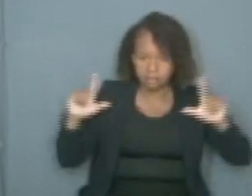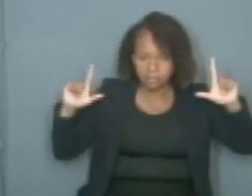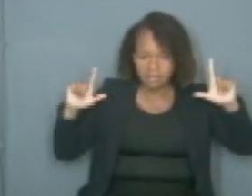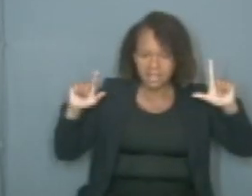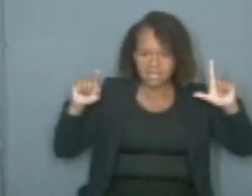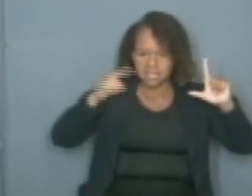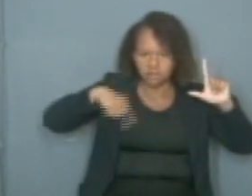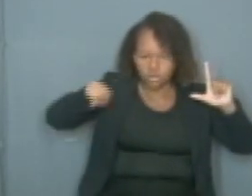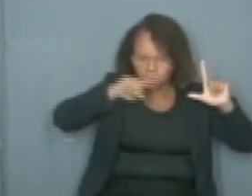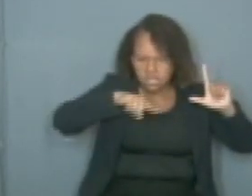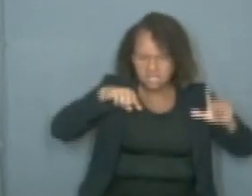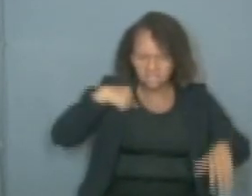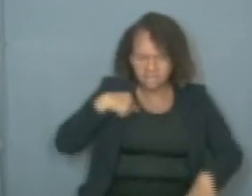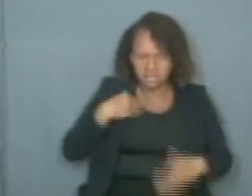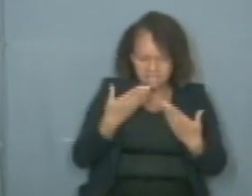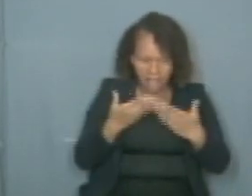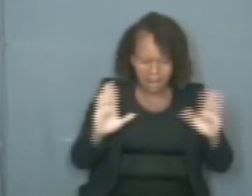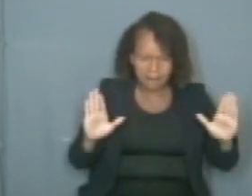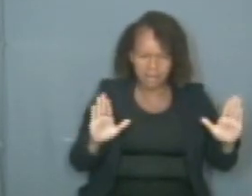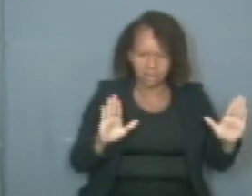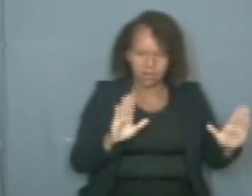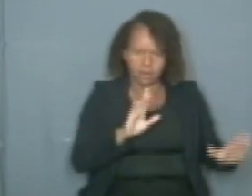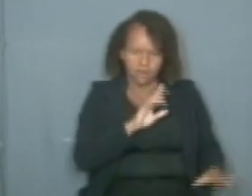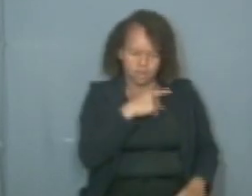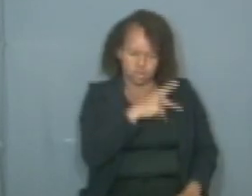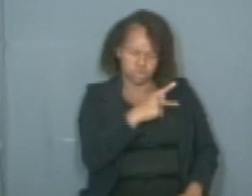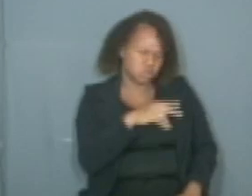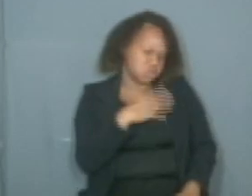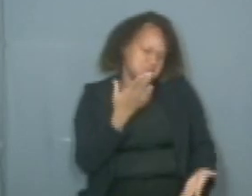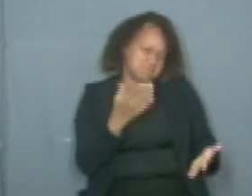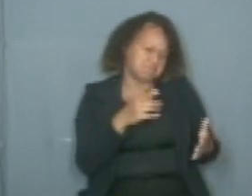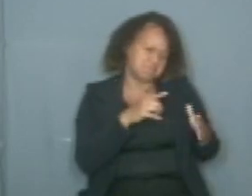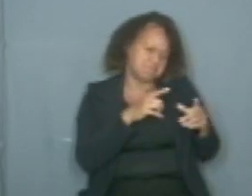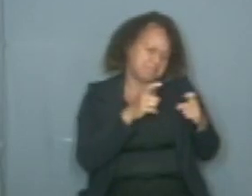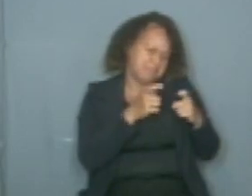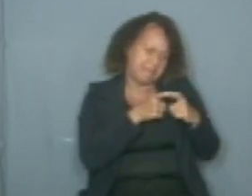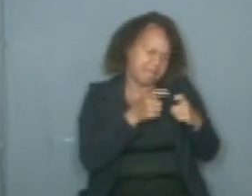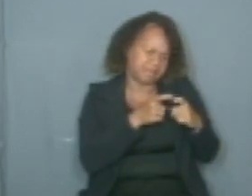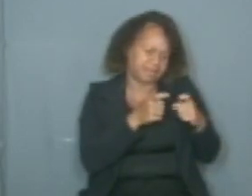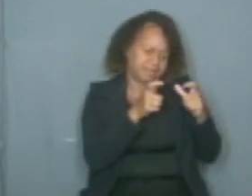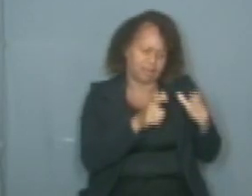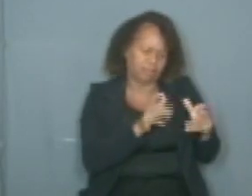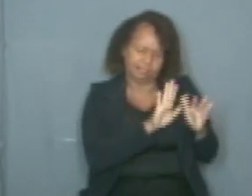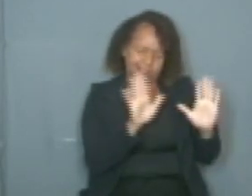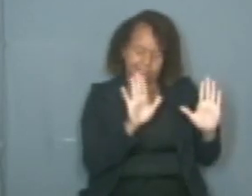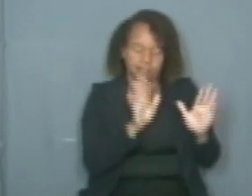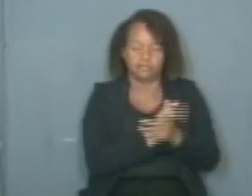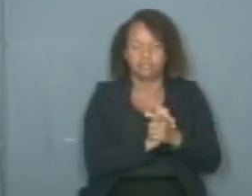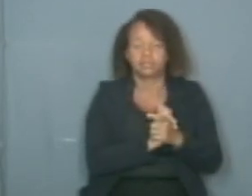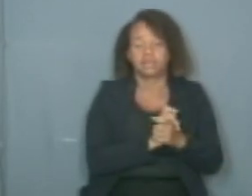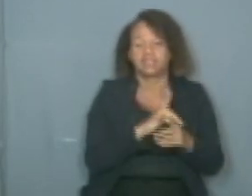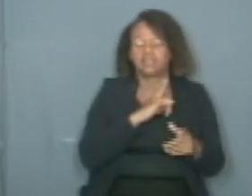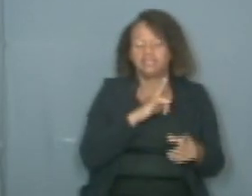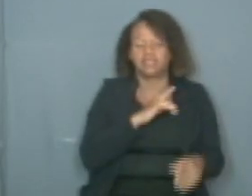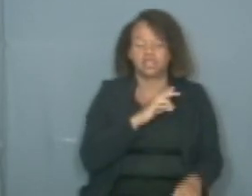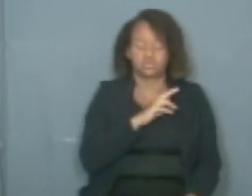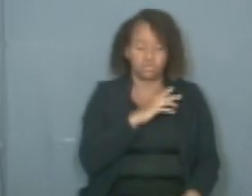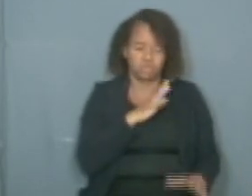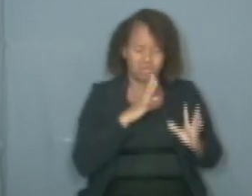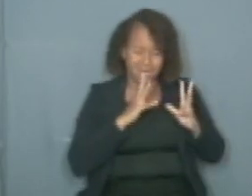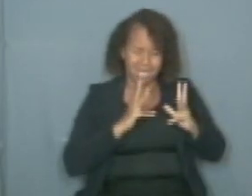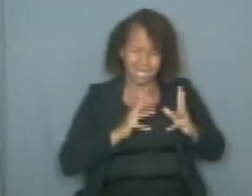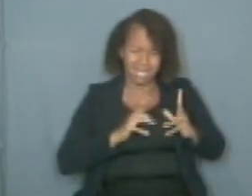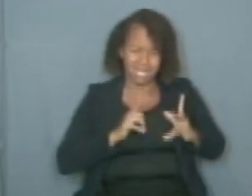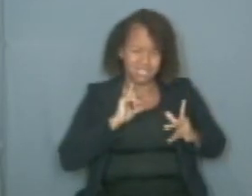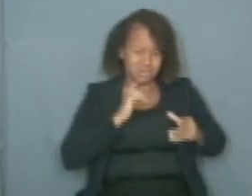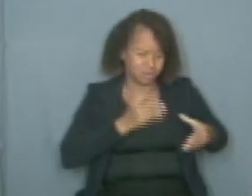você tivesse abrindo uma unidade de saúde sua, uma clínica, um consultório, o que for, e tivesse um esgoto a céu aberto